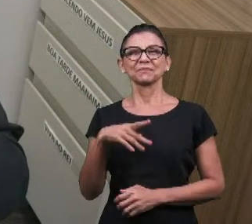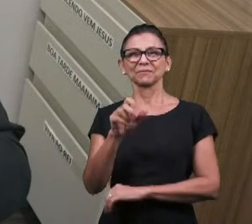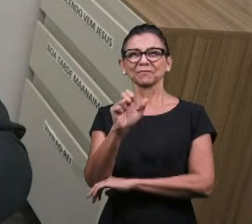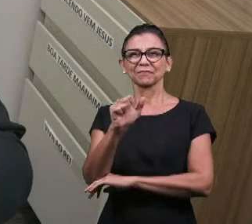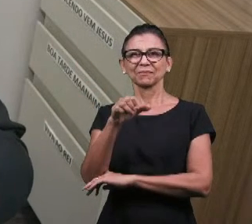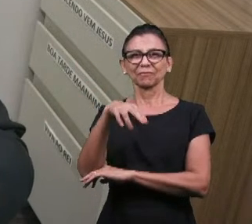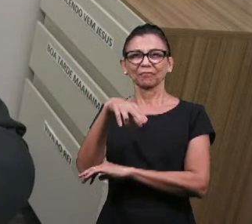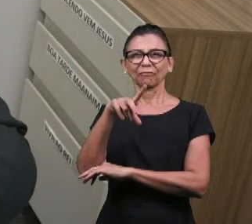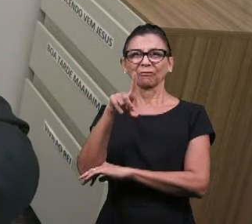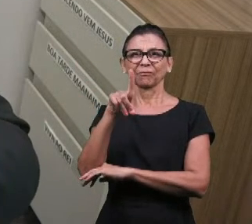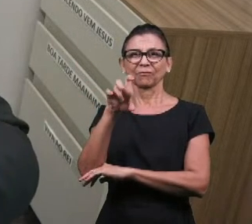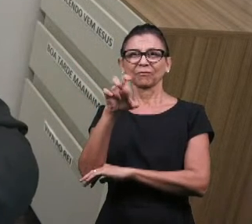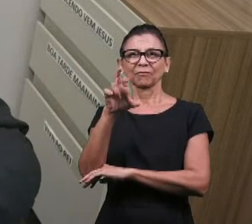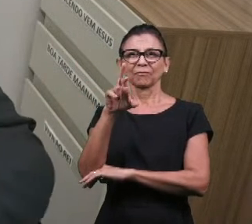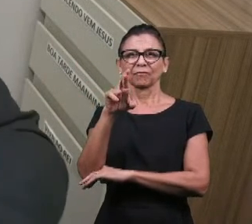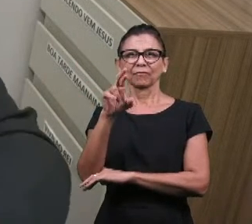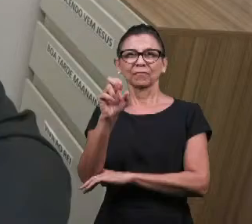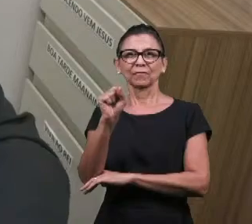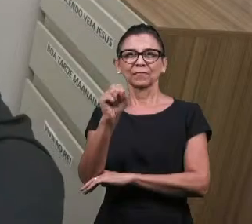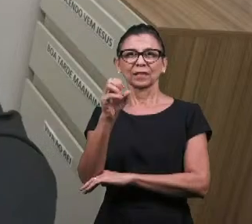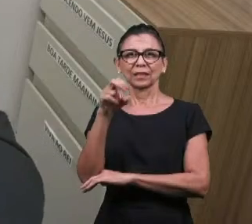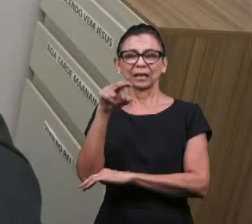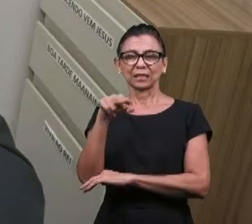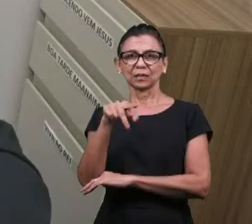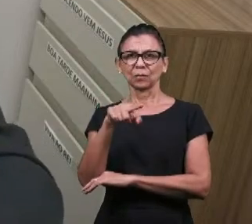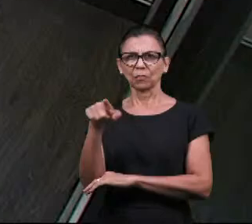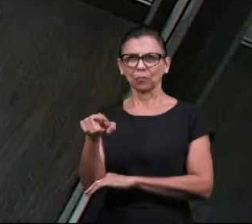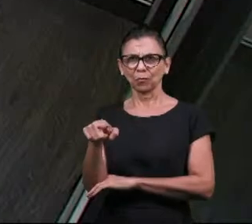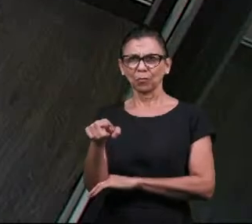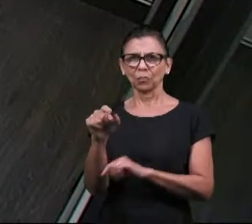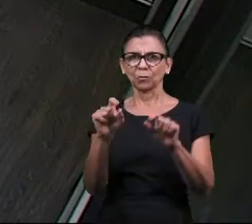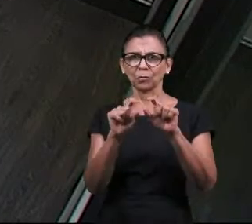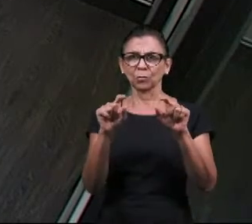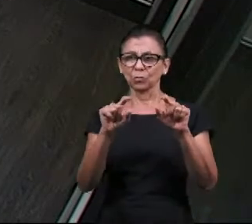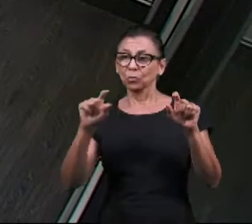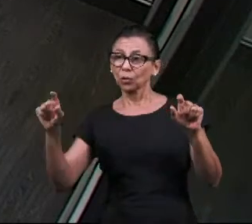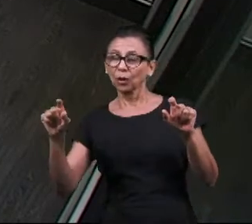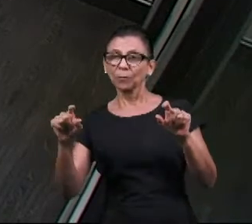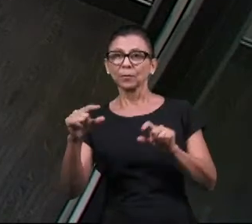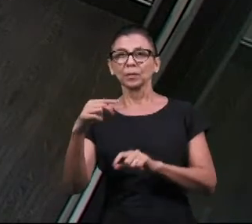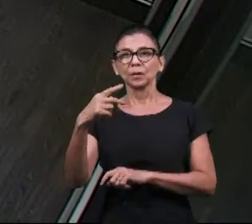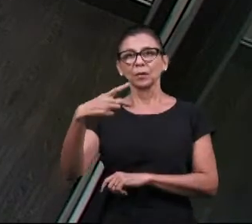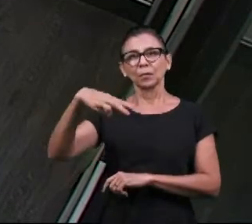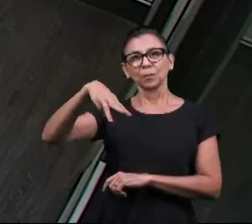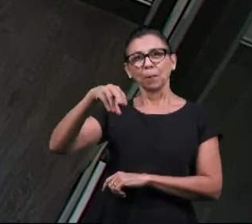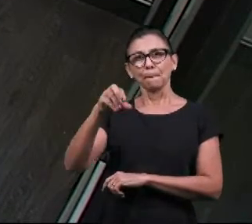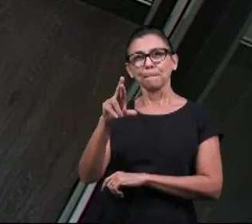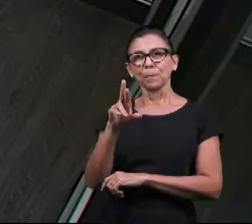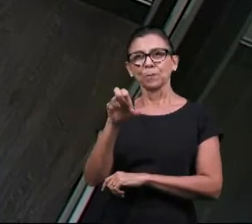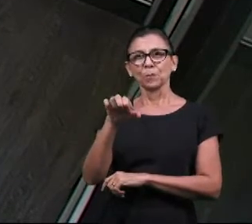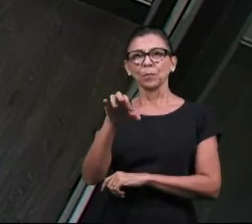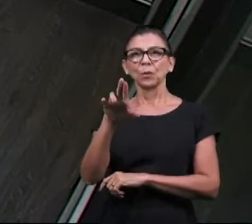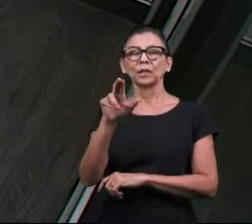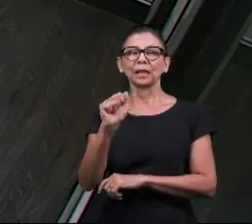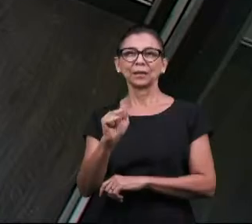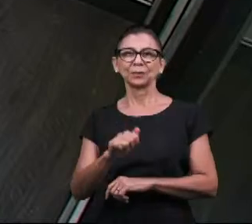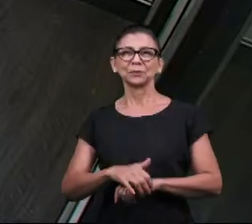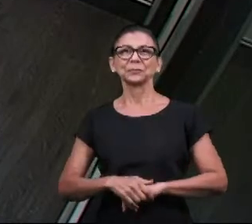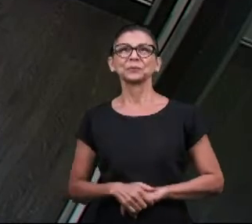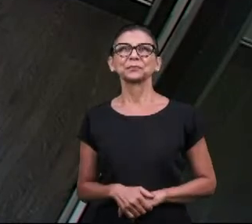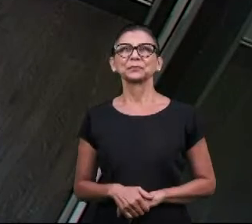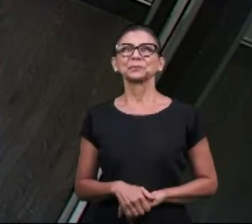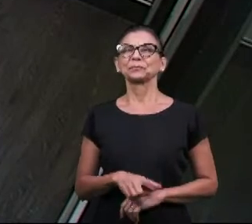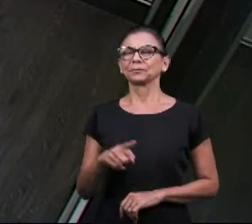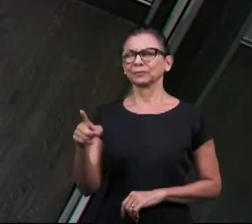Vieira, conhecido como Pastor Moreno. Agora sim. Fica mais conhecido. Fica mais preciso, é conhecido